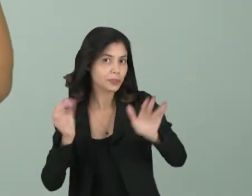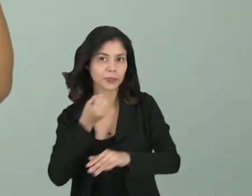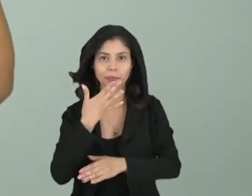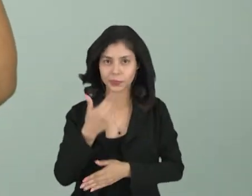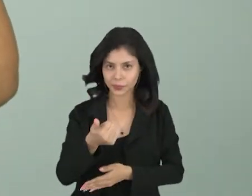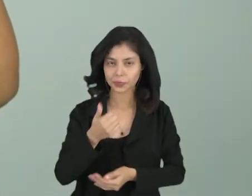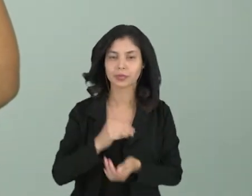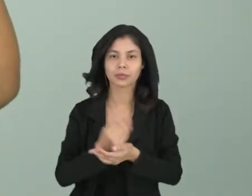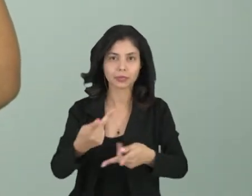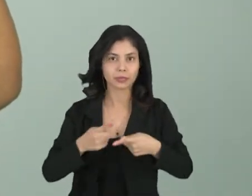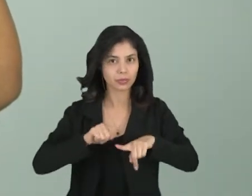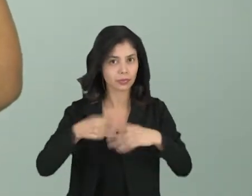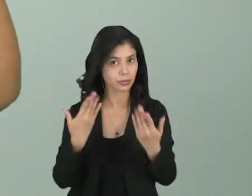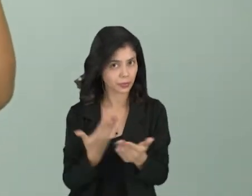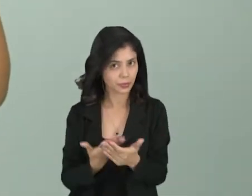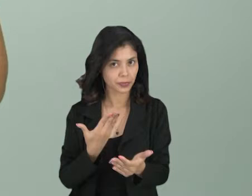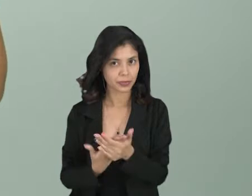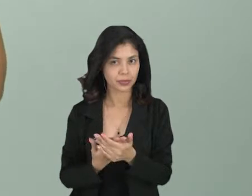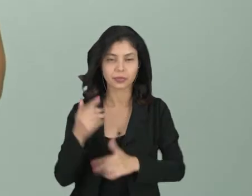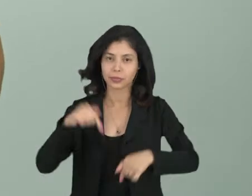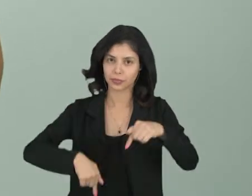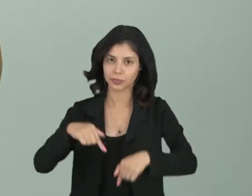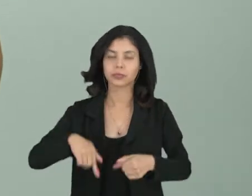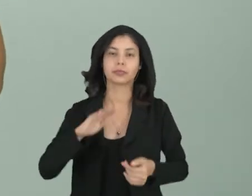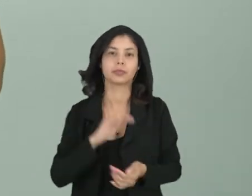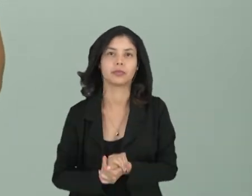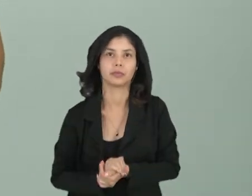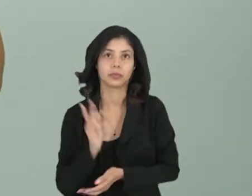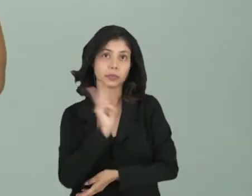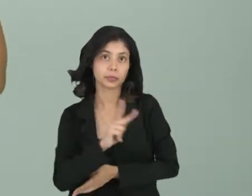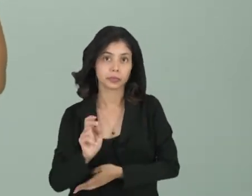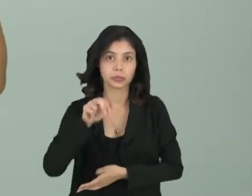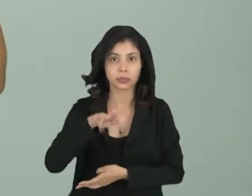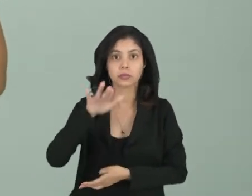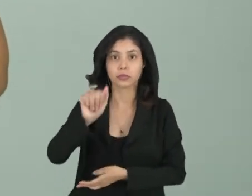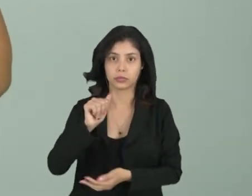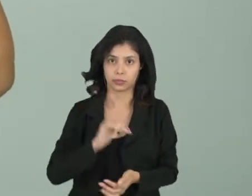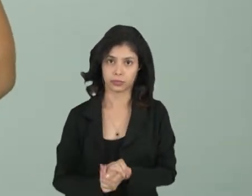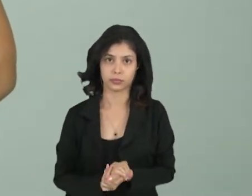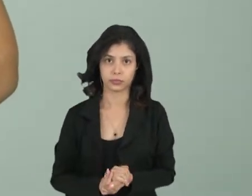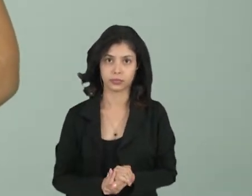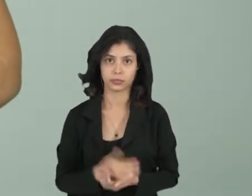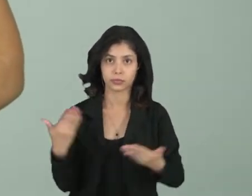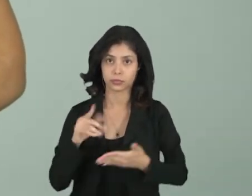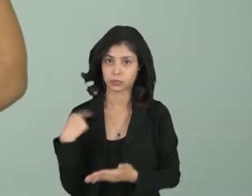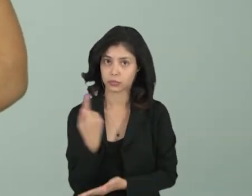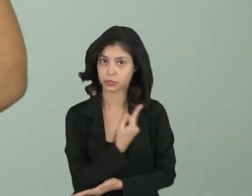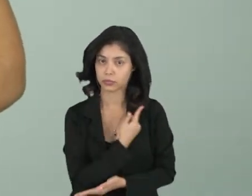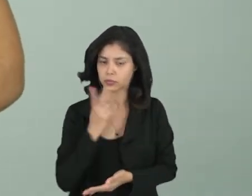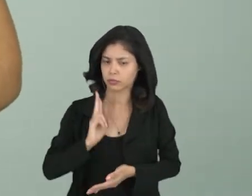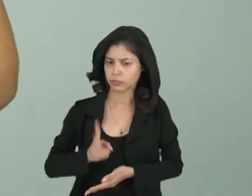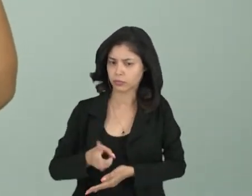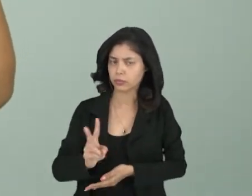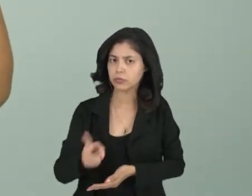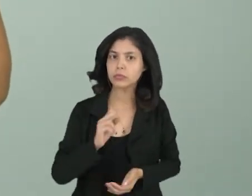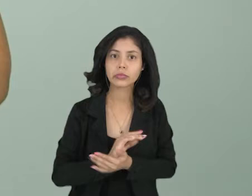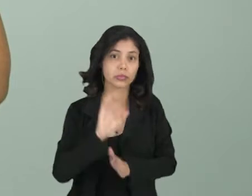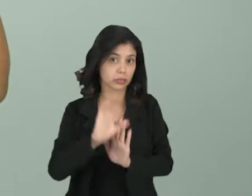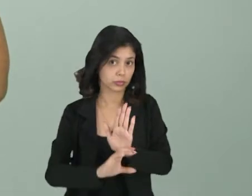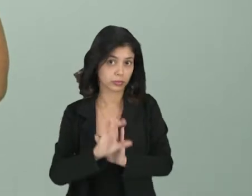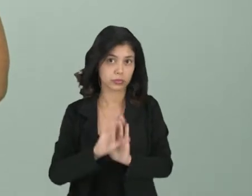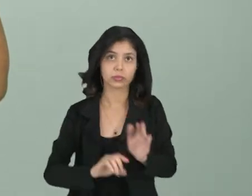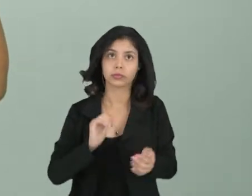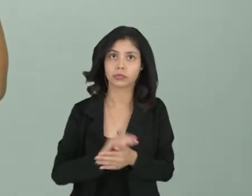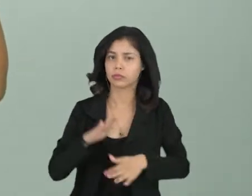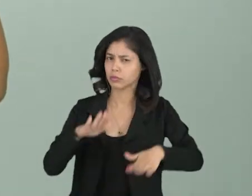Olá, tudo bem? Sejam bem-vindos para mais uma aula de Química. Sou a professora Núbia e hoje a gente vai dar continuidade aos conteúdos